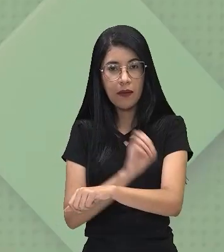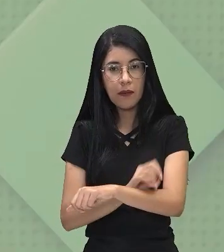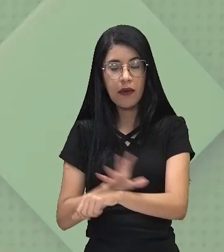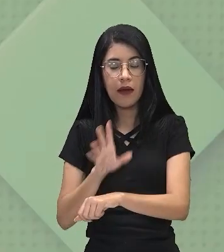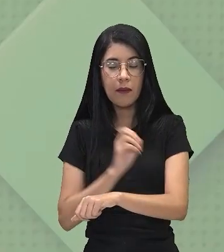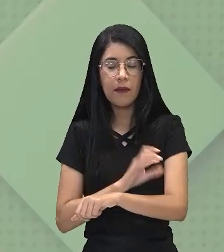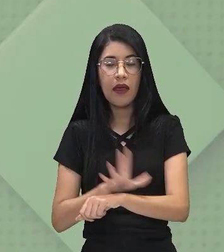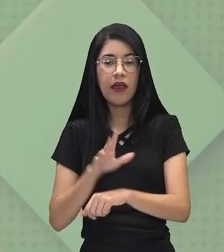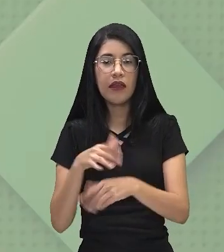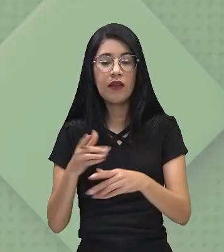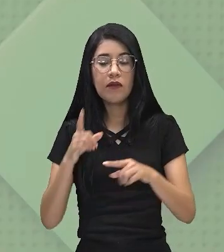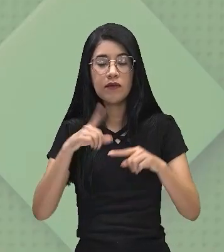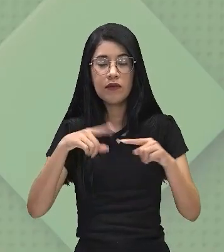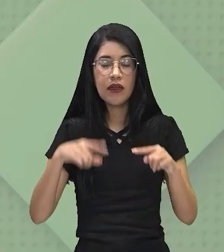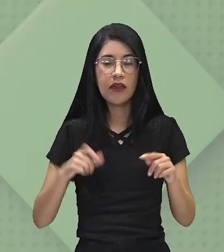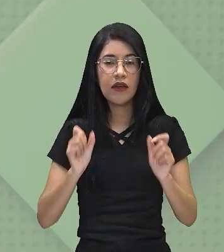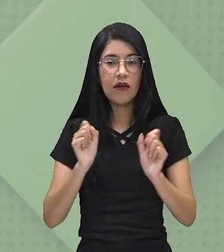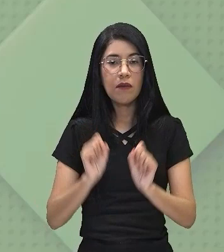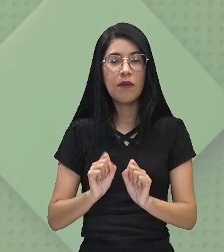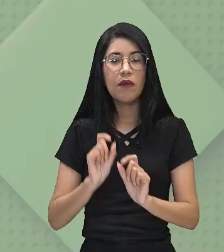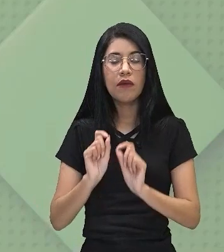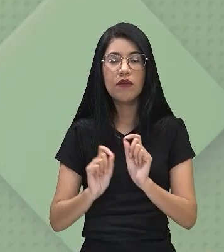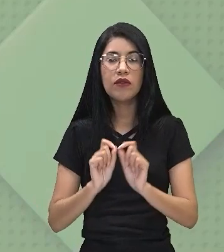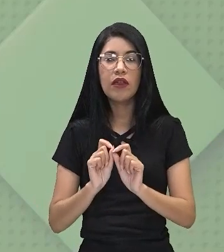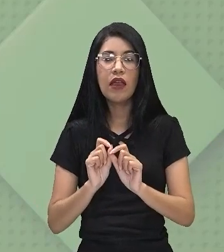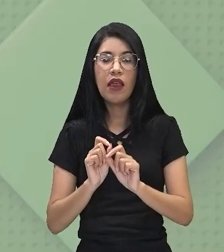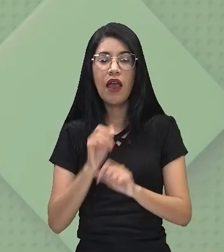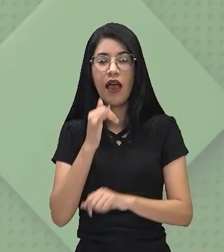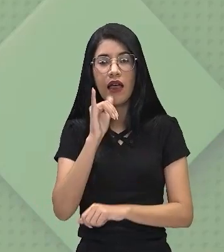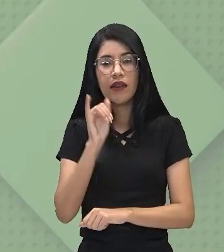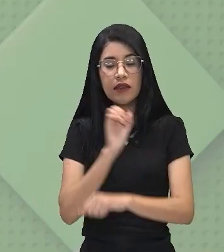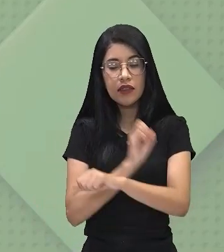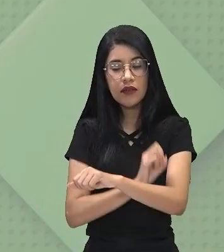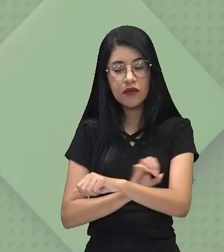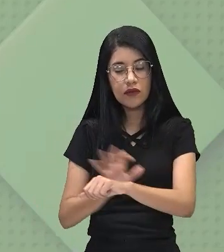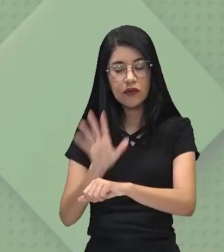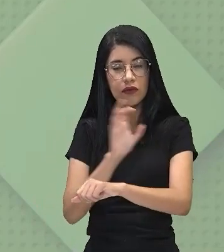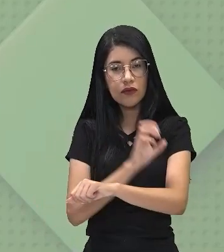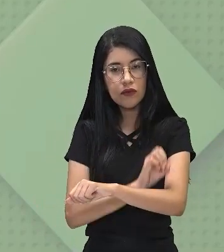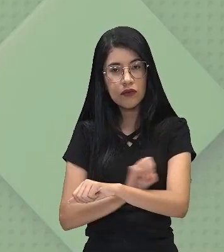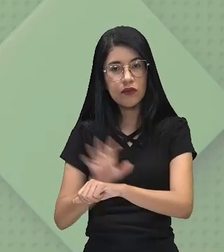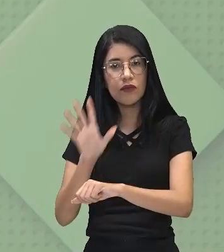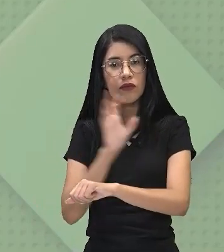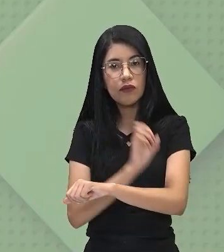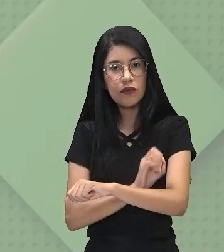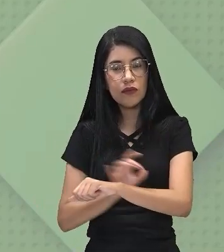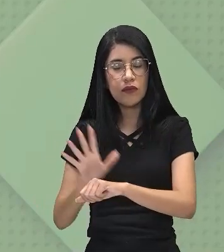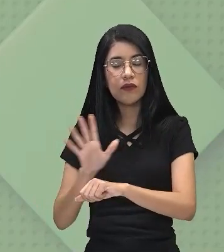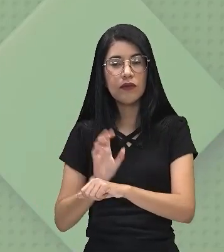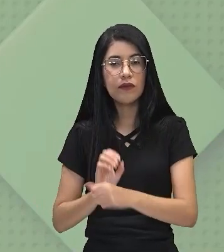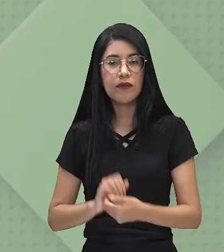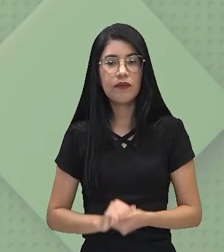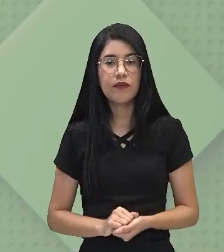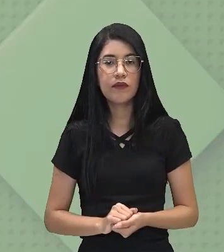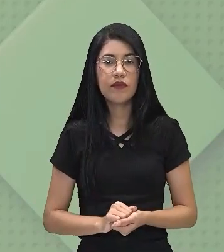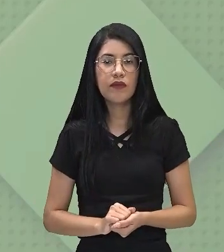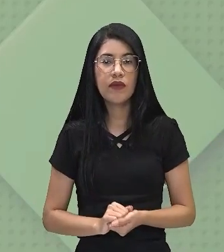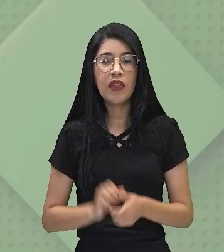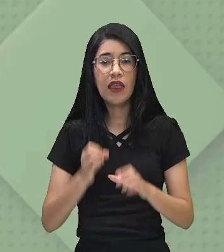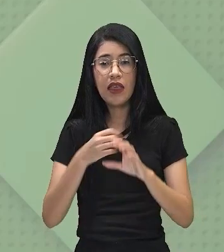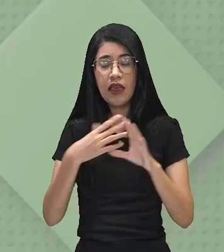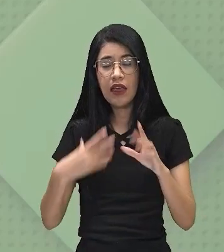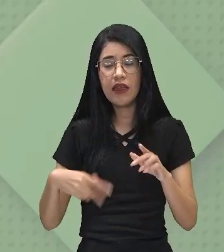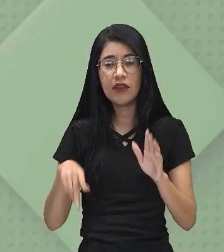esses materiais, eles permitem a passagem da eletricidade, né, dessa corrente elétrica, por essas características dos